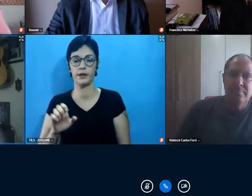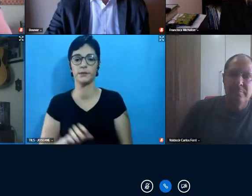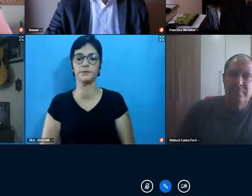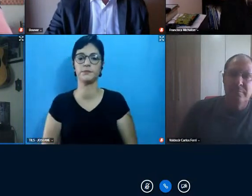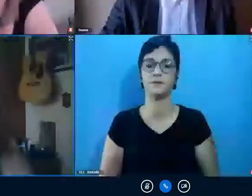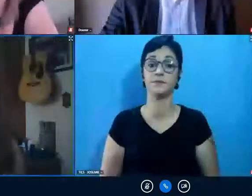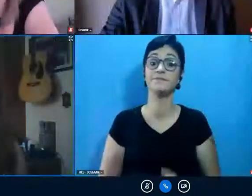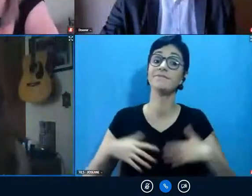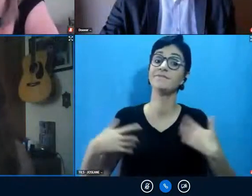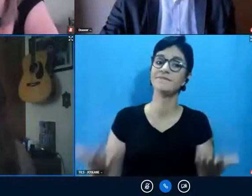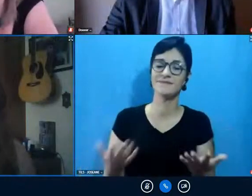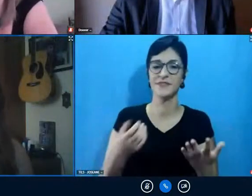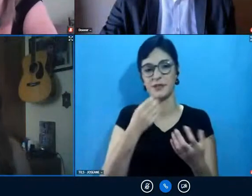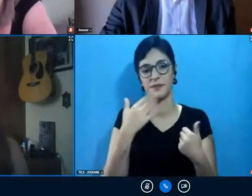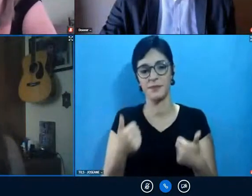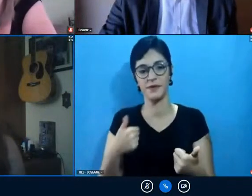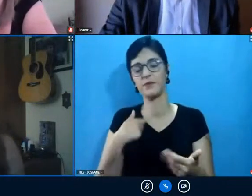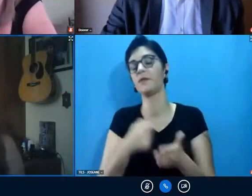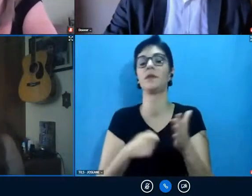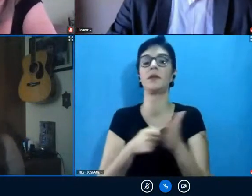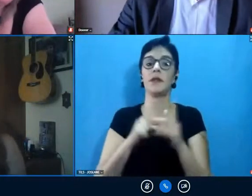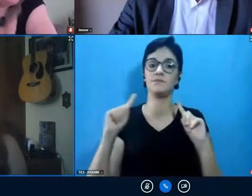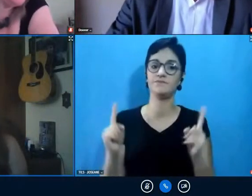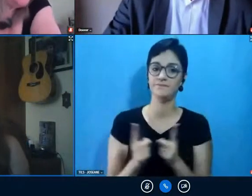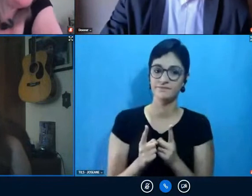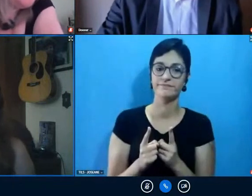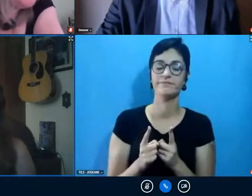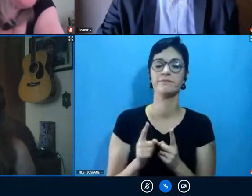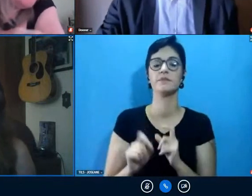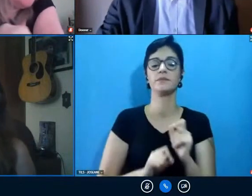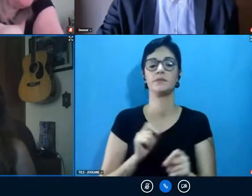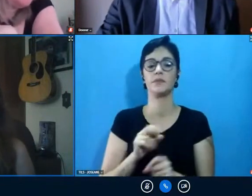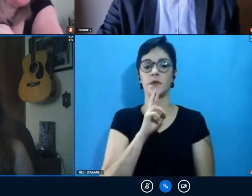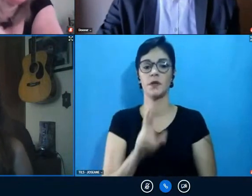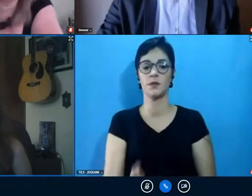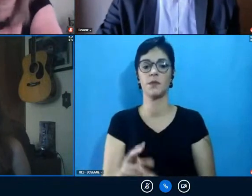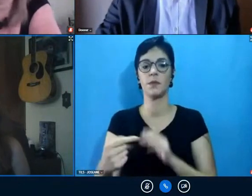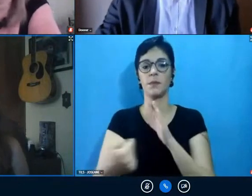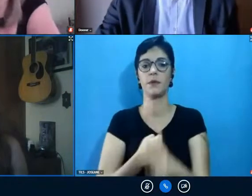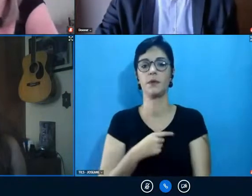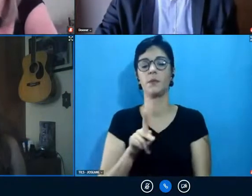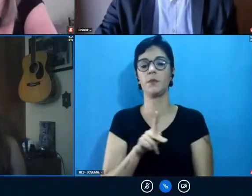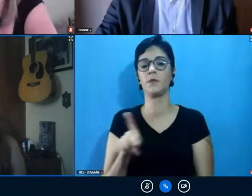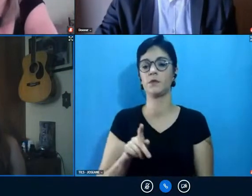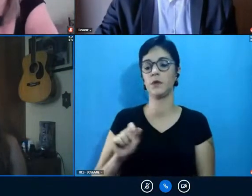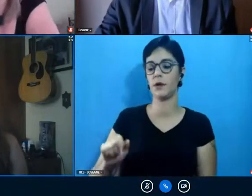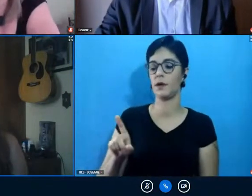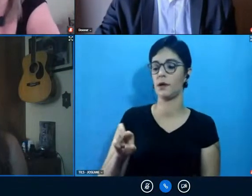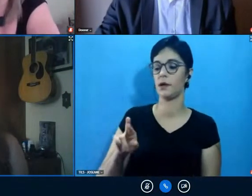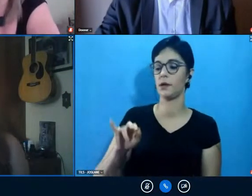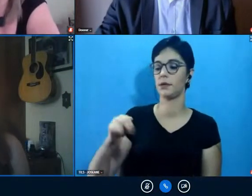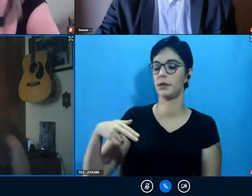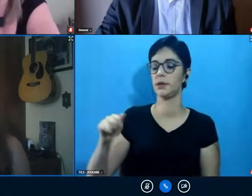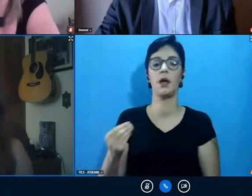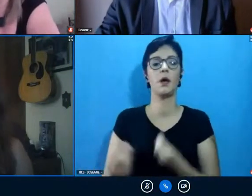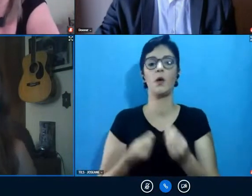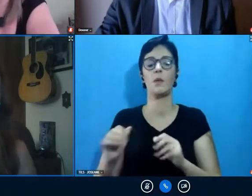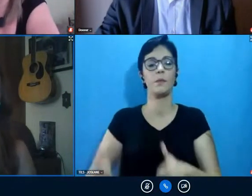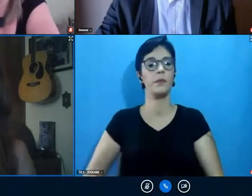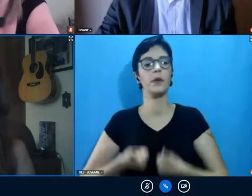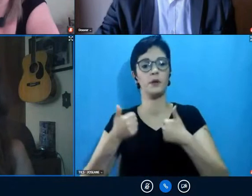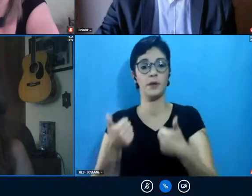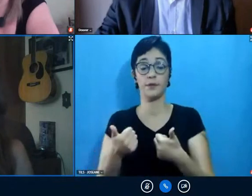Tudo bom? Então, eu vou tentar ser o mais breve possível. Respondendo à pergunta da professora Adriana, dois pontos para melhorar. O